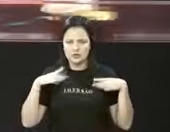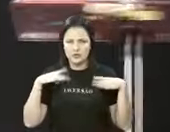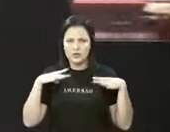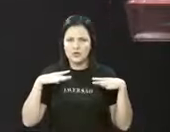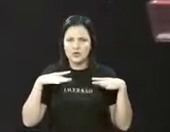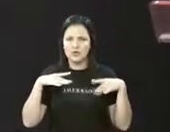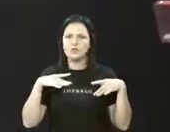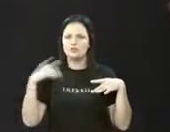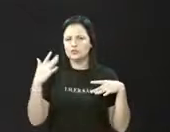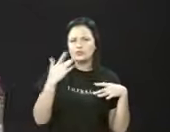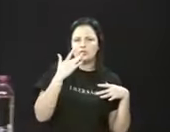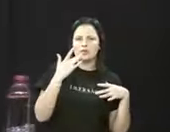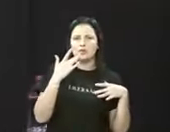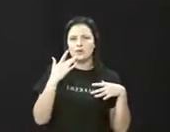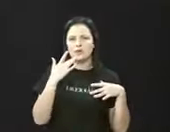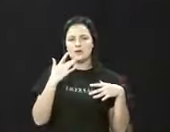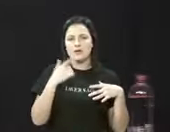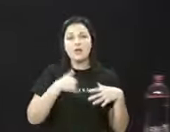eu ouvi uma voz,